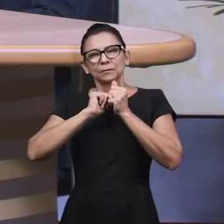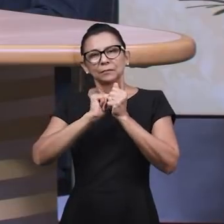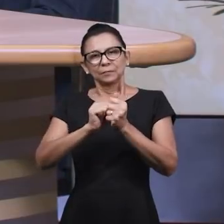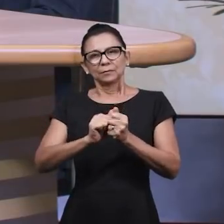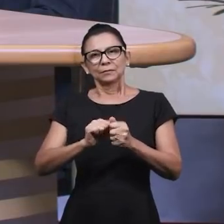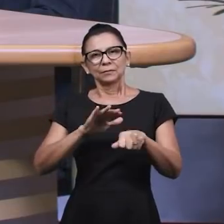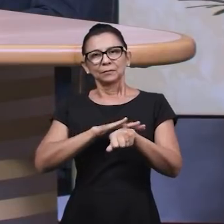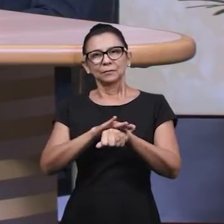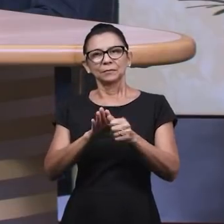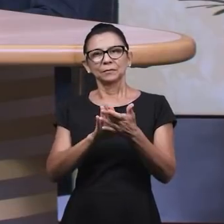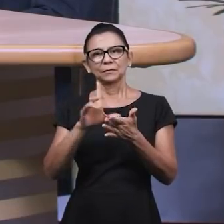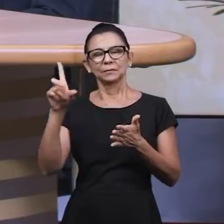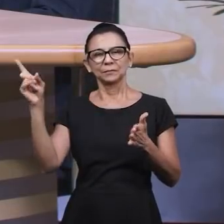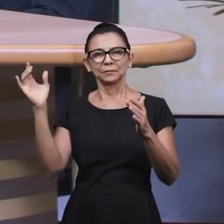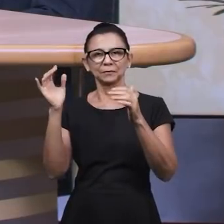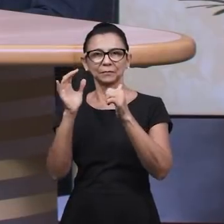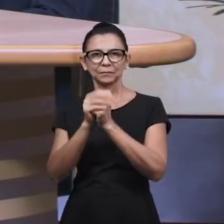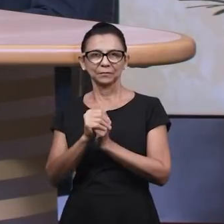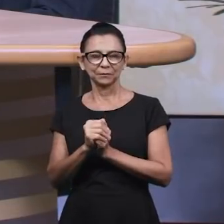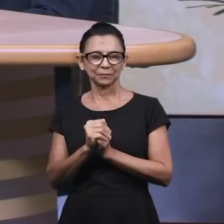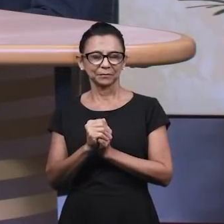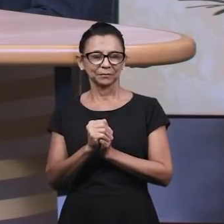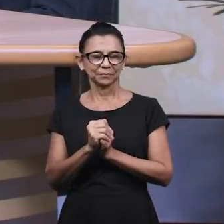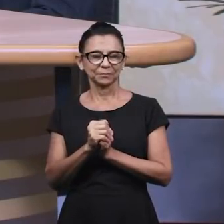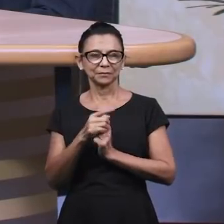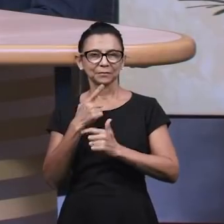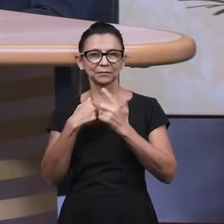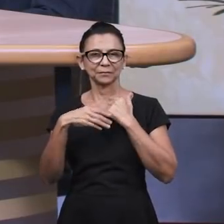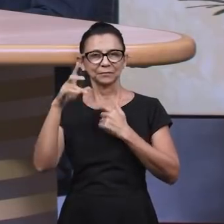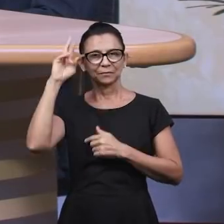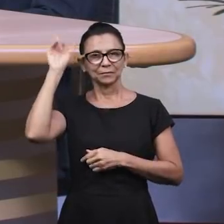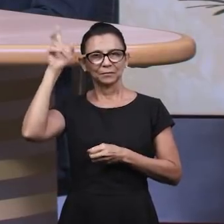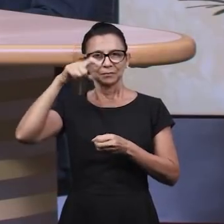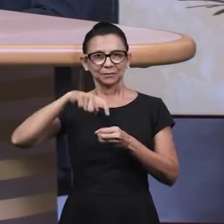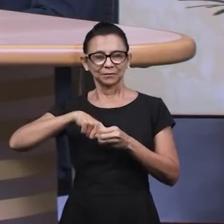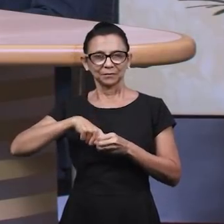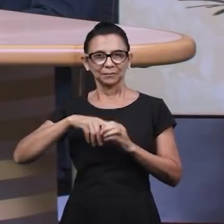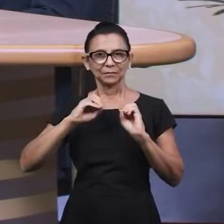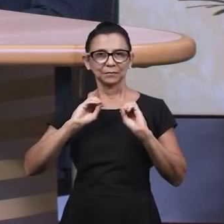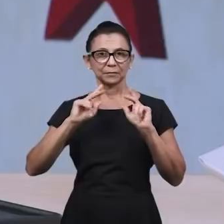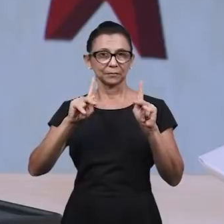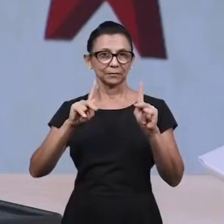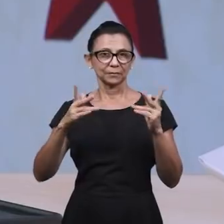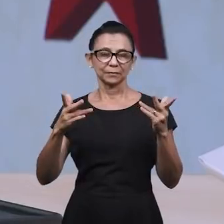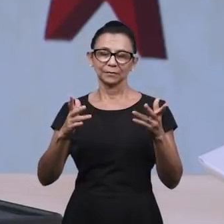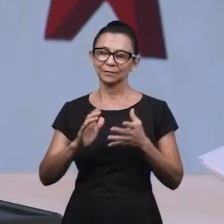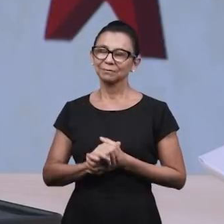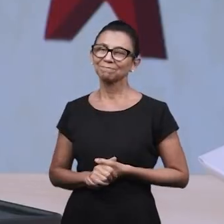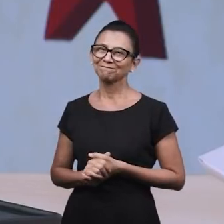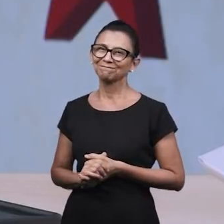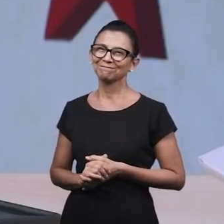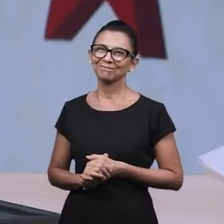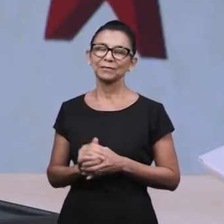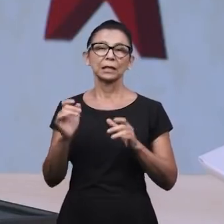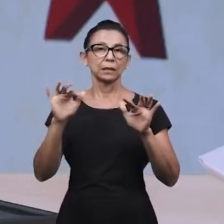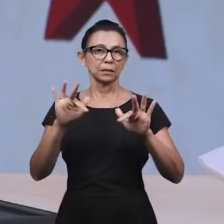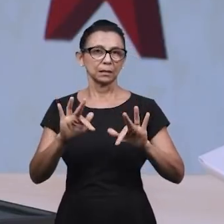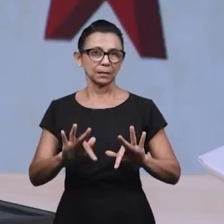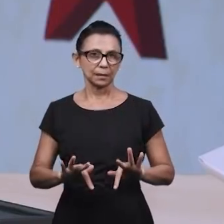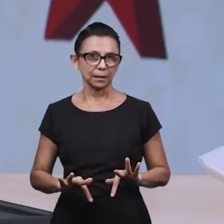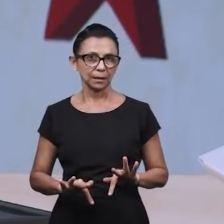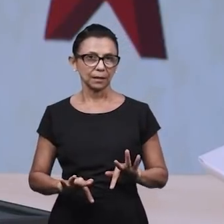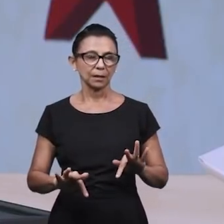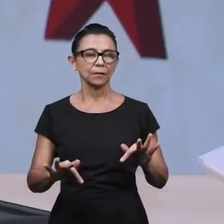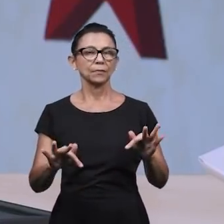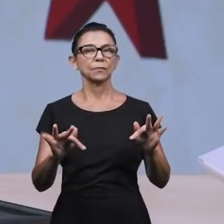uma edição do Conversas Bíblicas. Amém, pastor Josias. Se Deus quiser, muito obrigado. A paz do Senhor. Muito bem. A gente assim, então, encerra essa